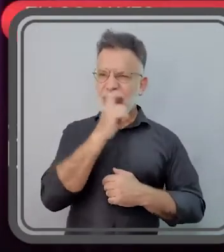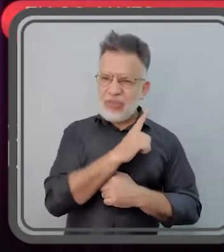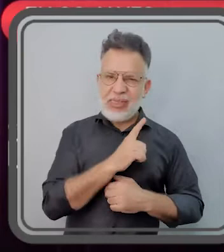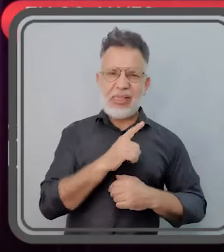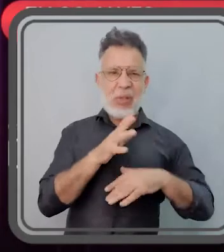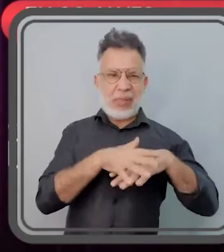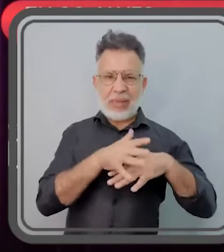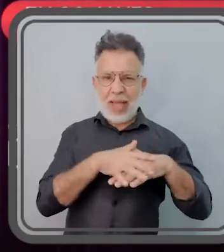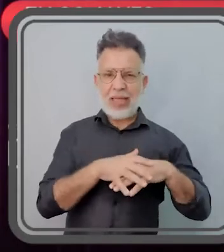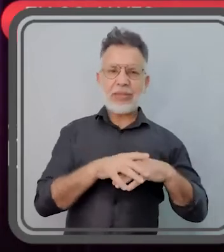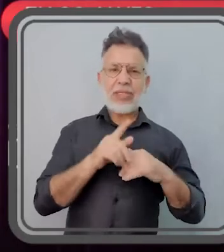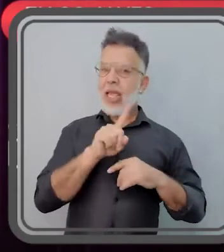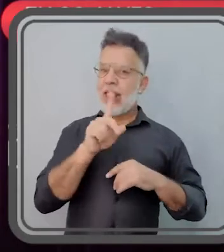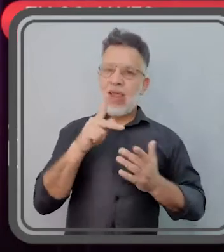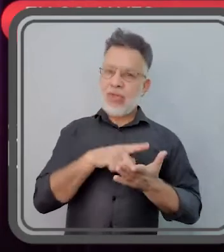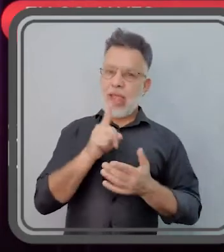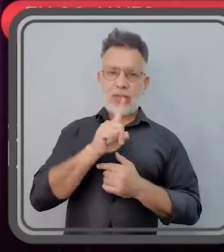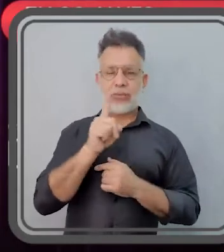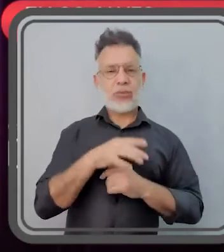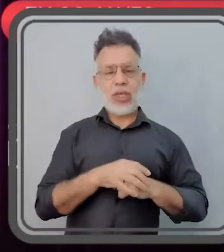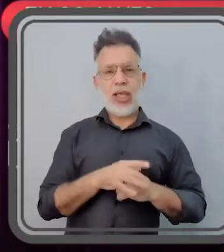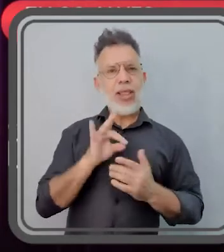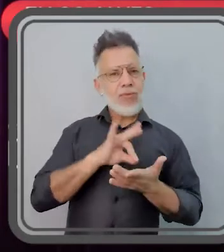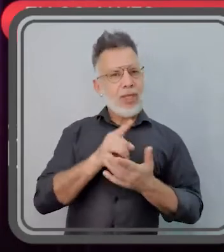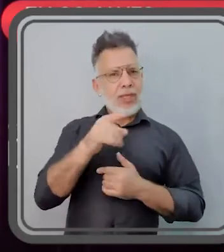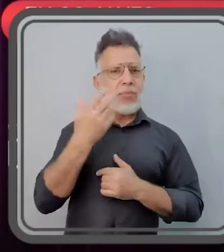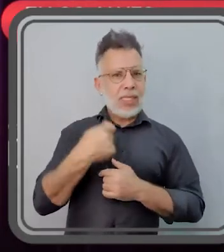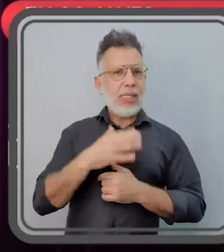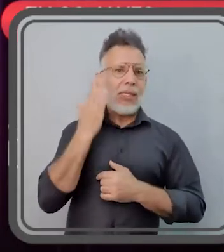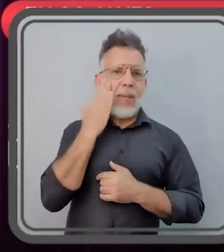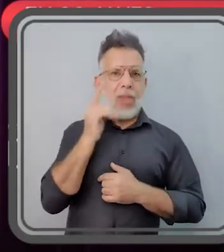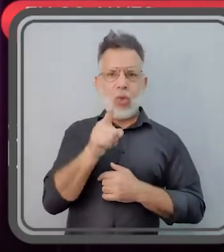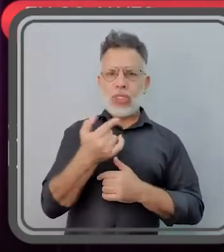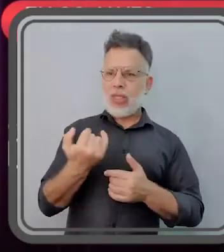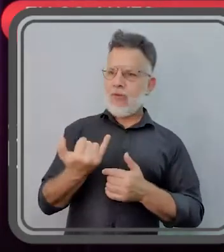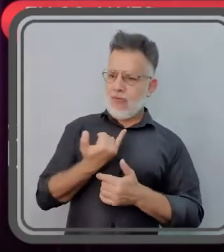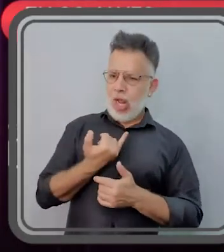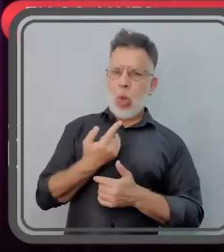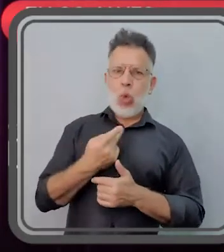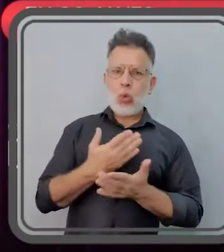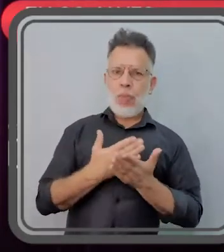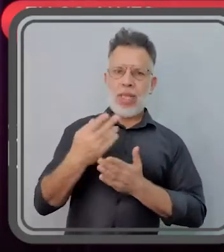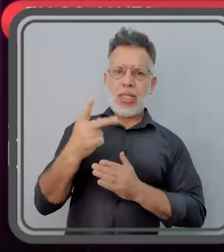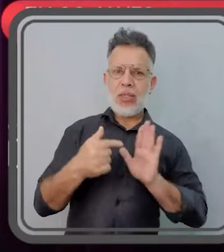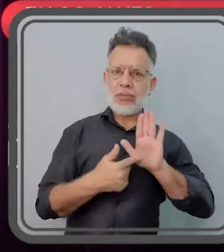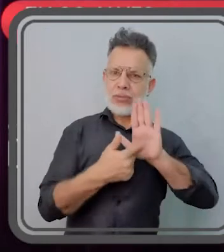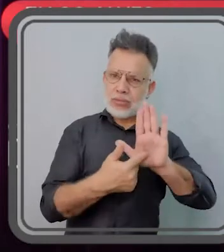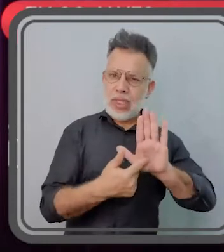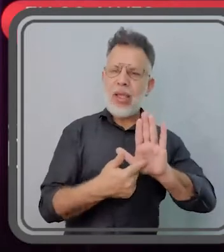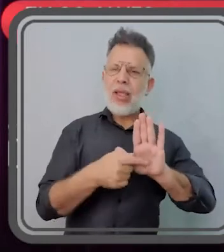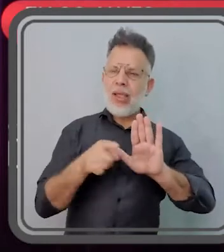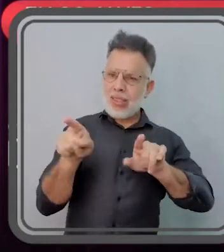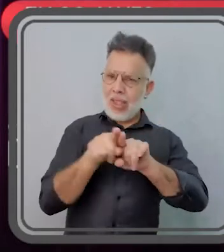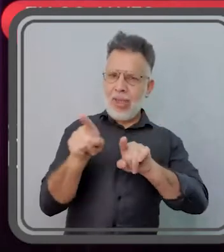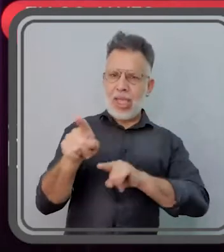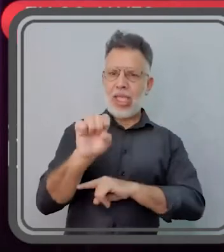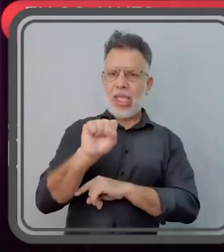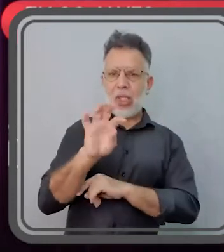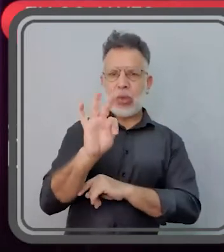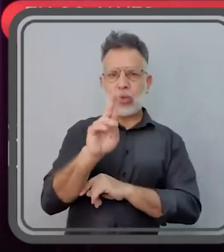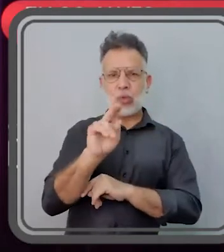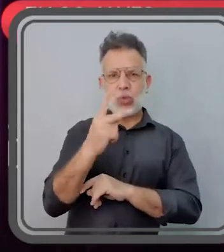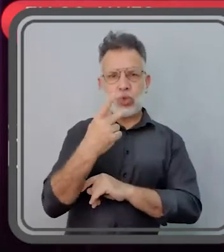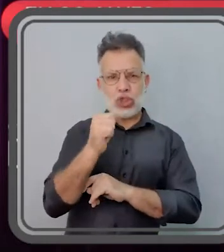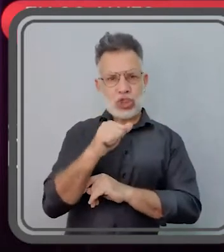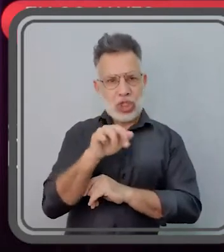muito matemática, e na verdade não é. Na verdade você tem que saber, acho que você falou no começo da tua apresentação, e no próprio Tuchar também falou isso, que é você entender